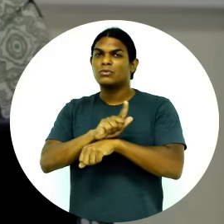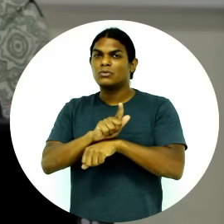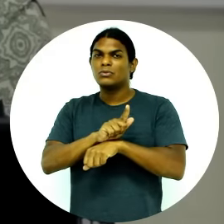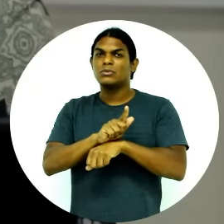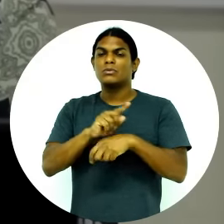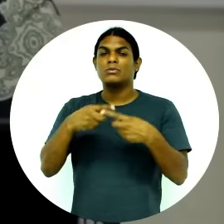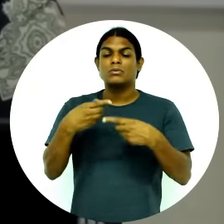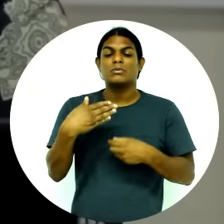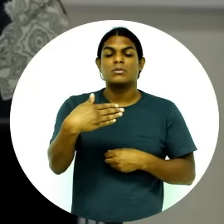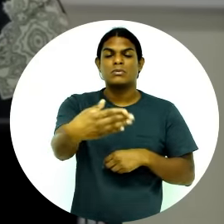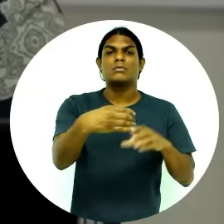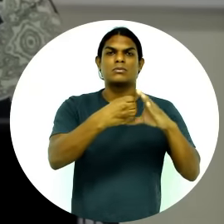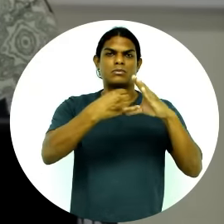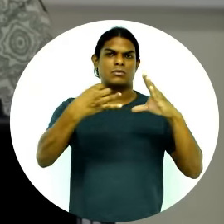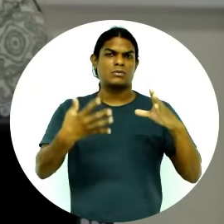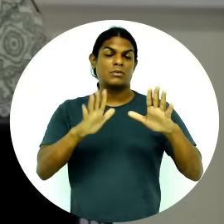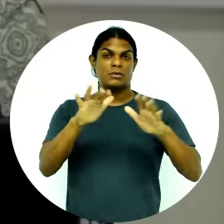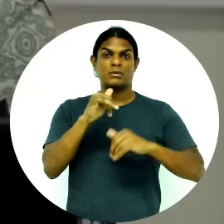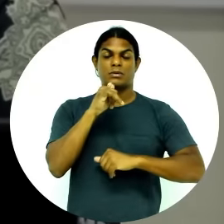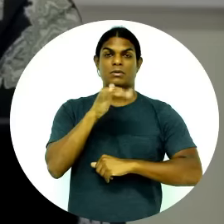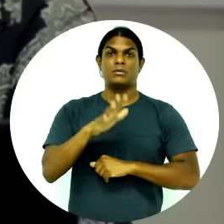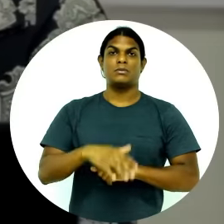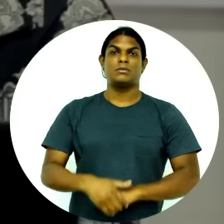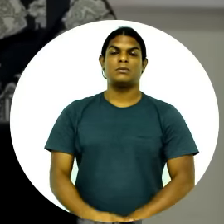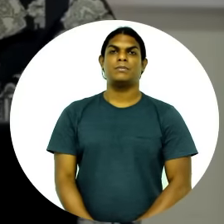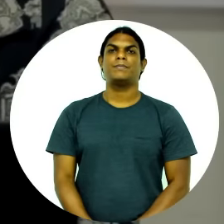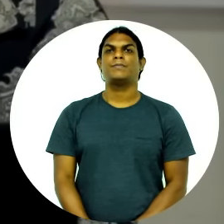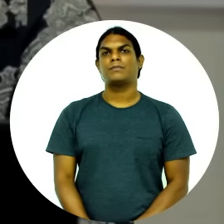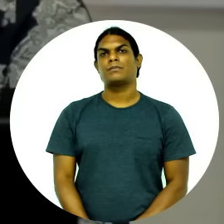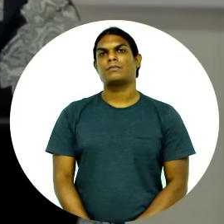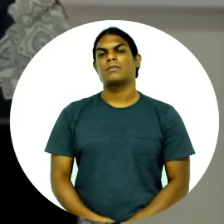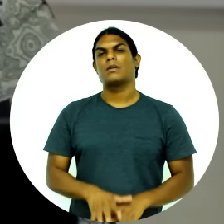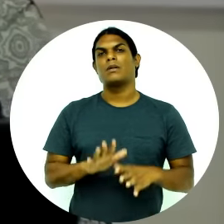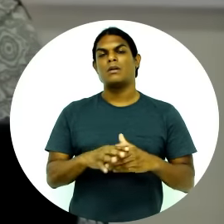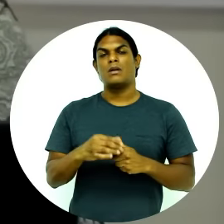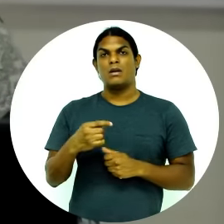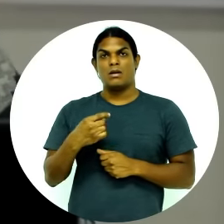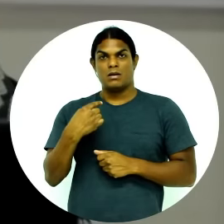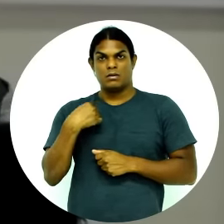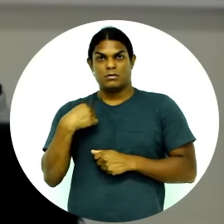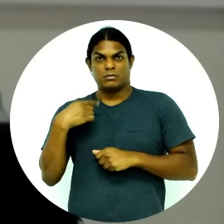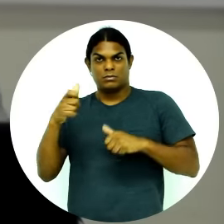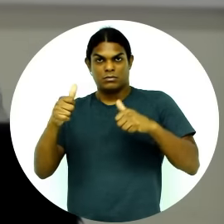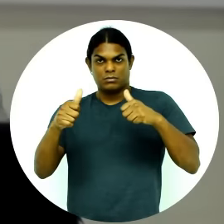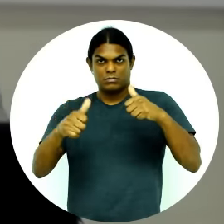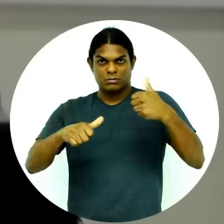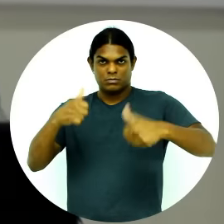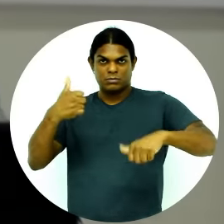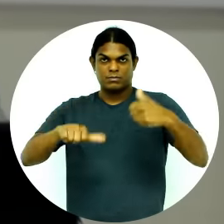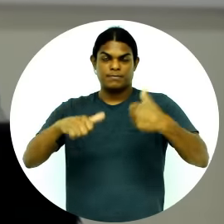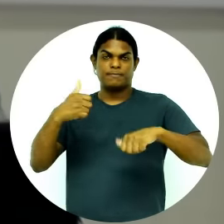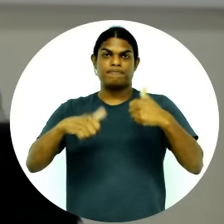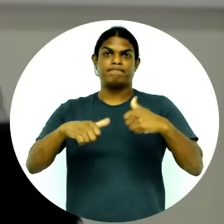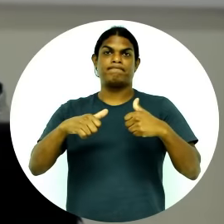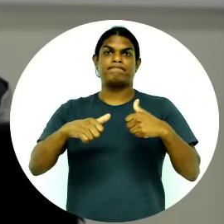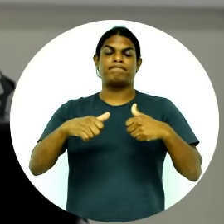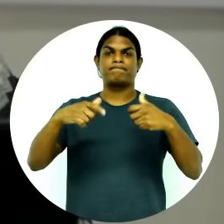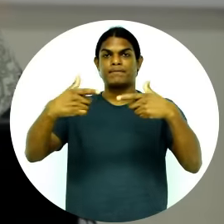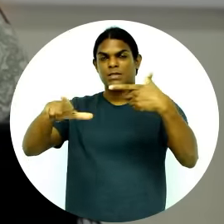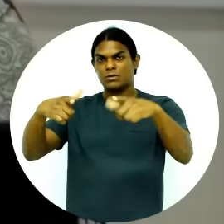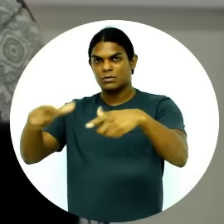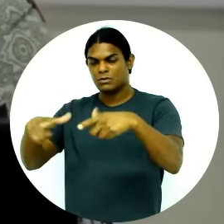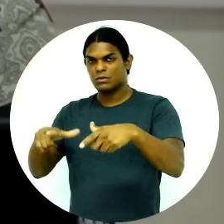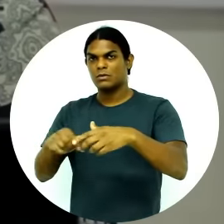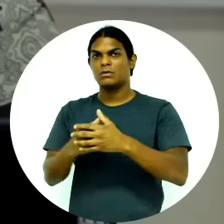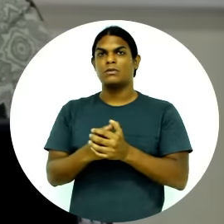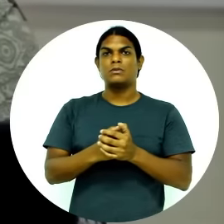halo. Contaminação de julgamentos, quer de um julgamento geral, que afeta a classificação de cada característica em si,